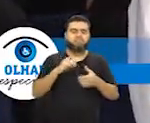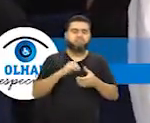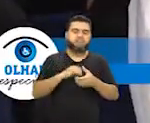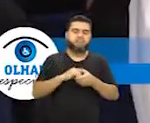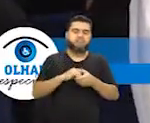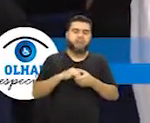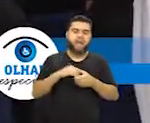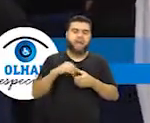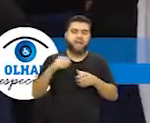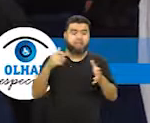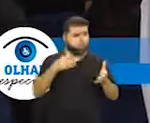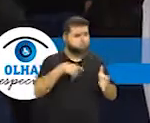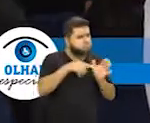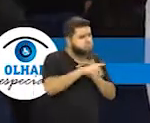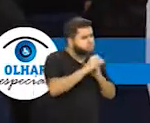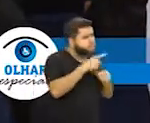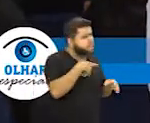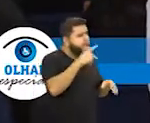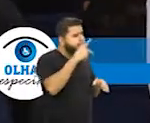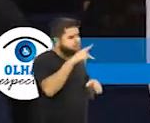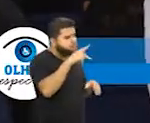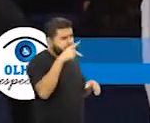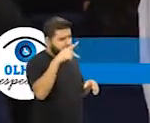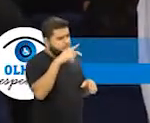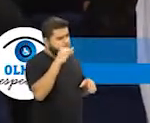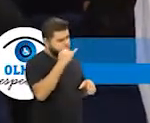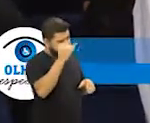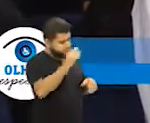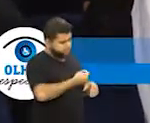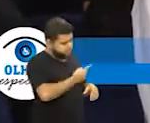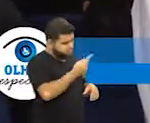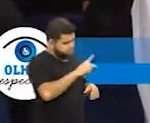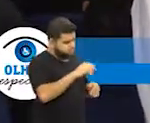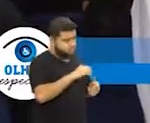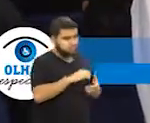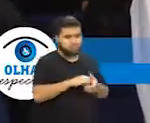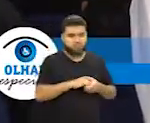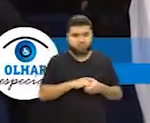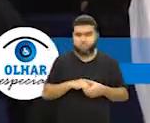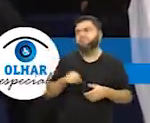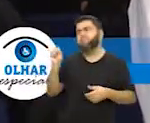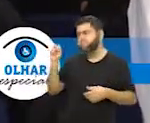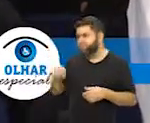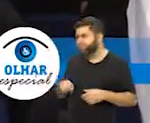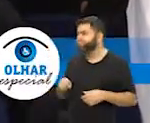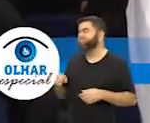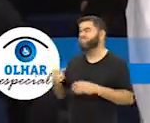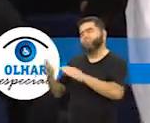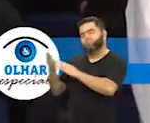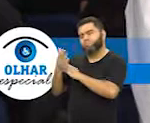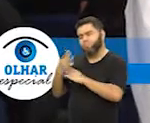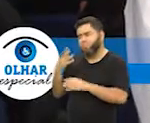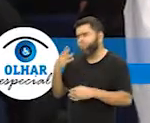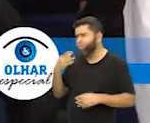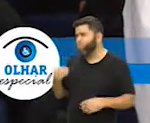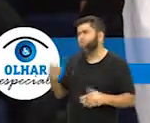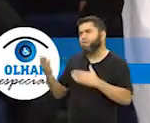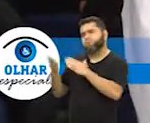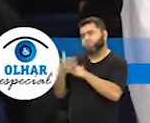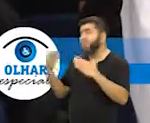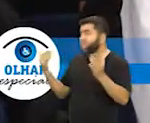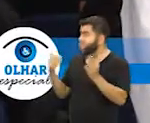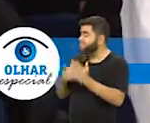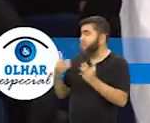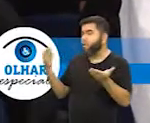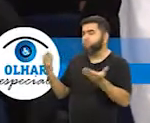Me fala uma coisa, a Pestalozzi é importante na sua vida? Sim, sim. Por quê? Porque ela me ajudou e muito, e ajuda eu